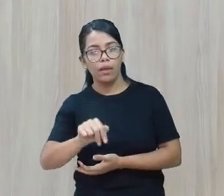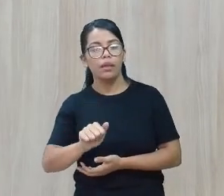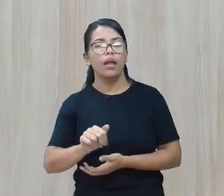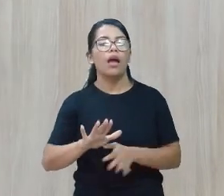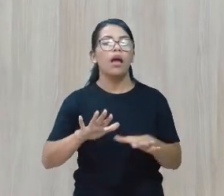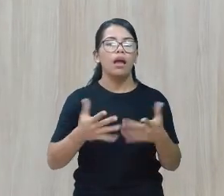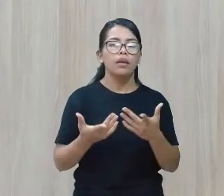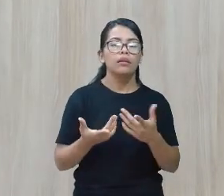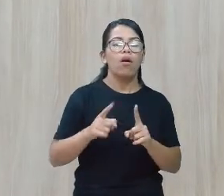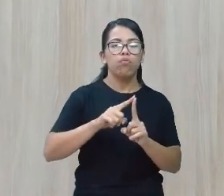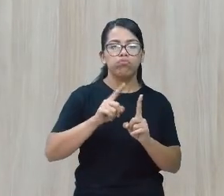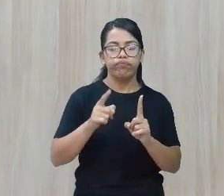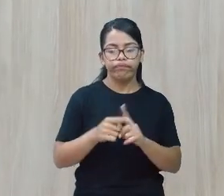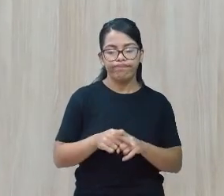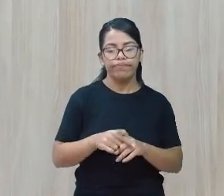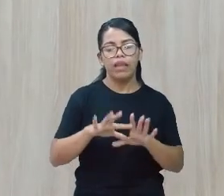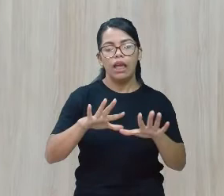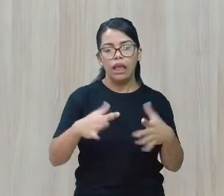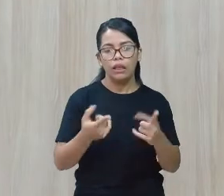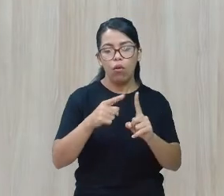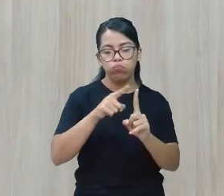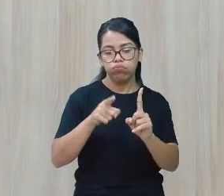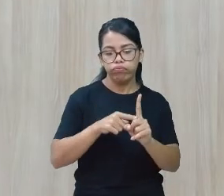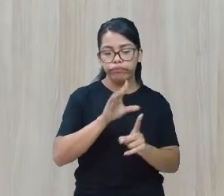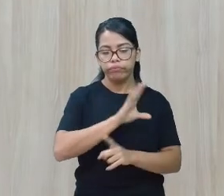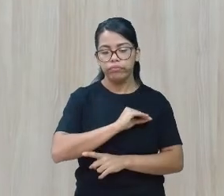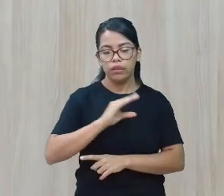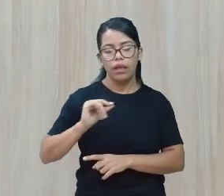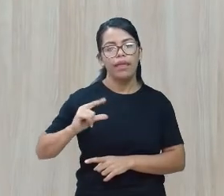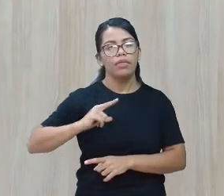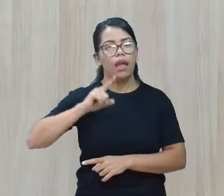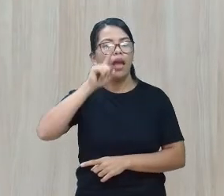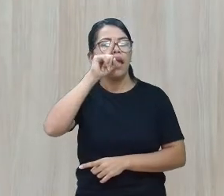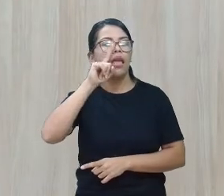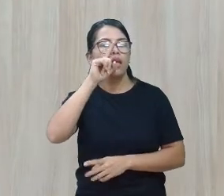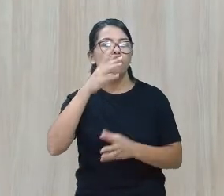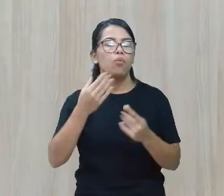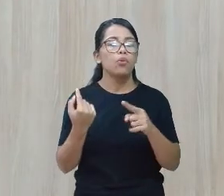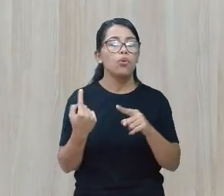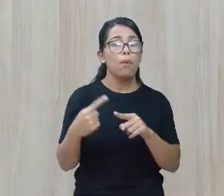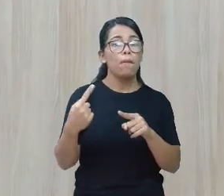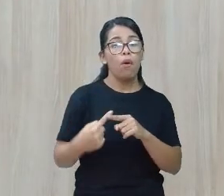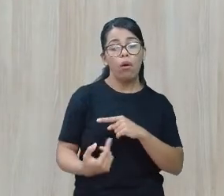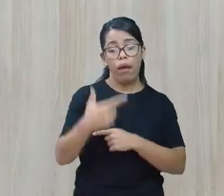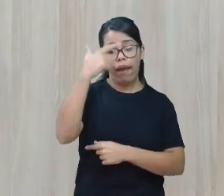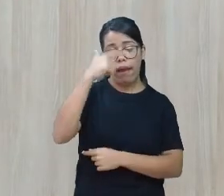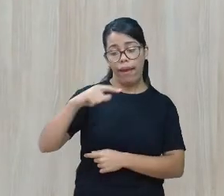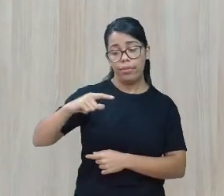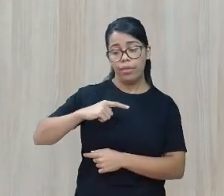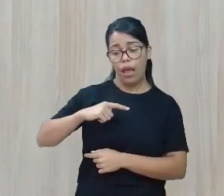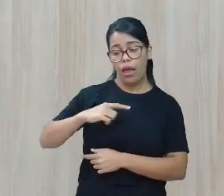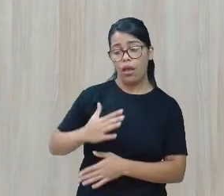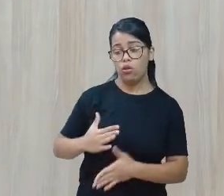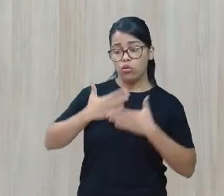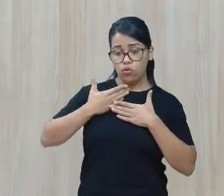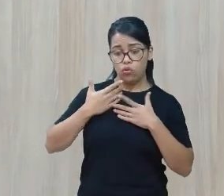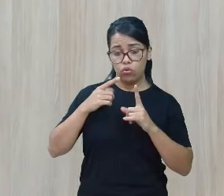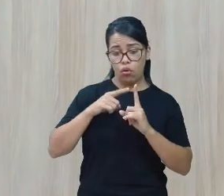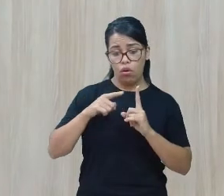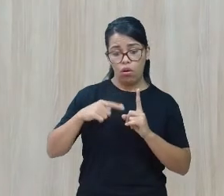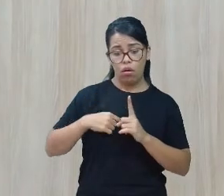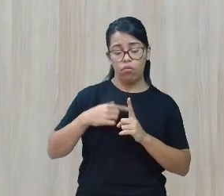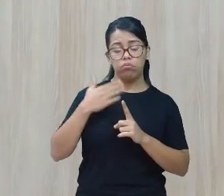risco, porque as pessoas, né, as adolescentes têm medo de dizer realmente e o susto que elas levam também achando que